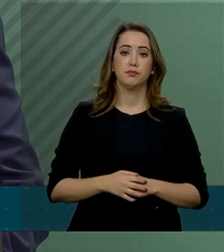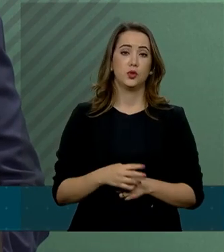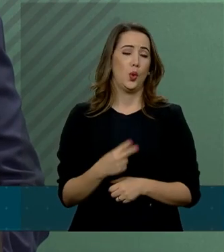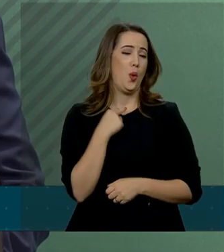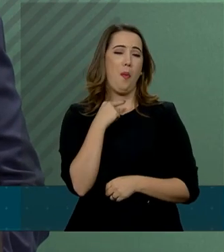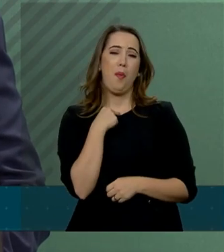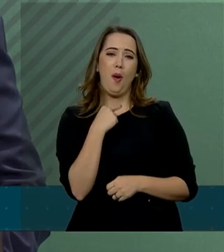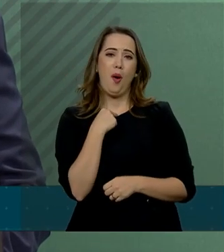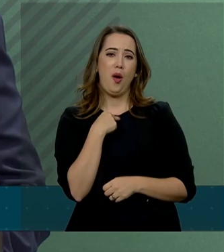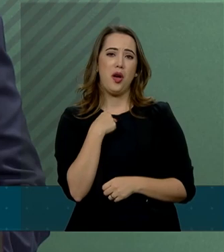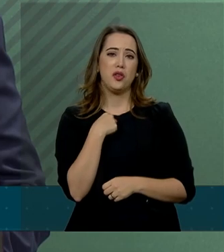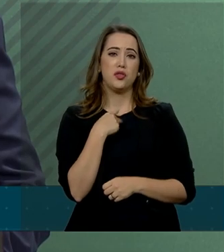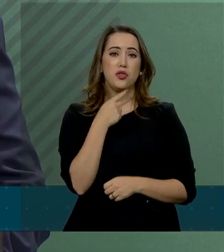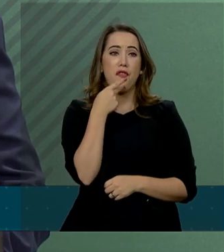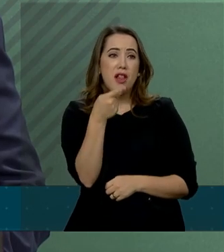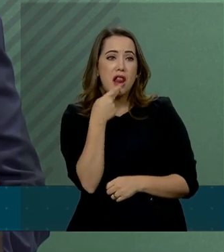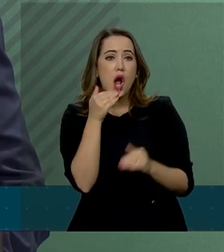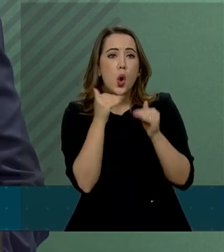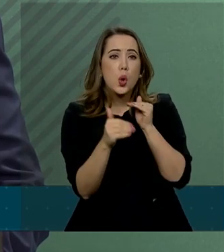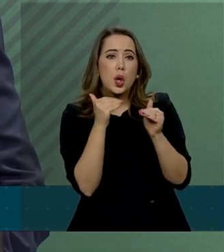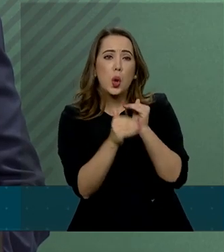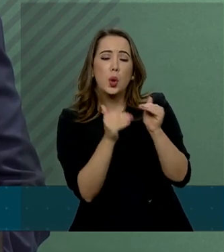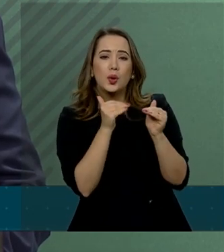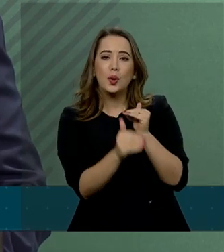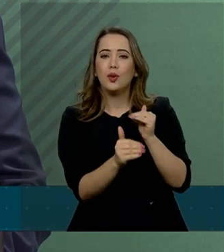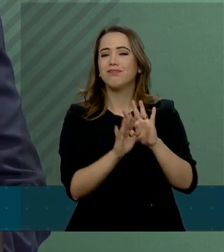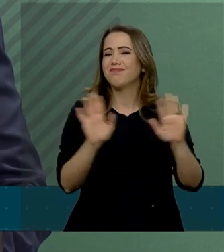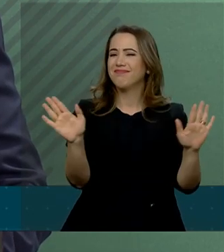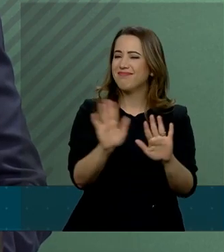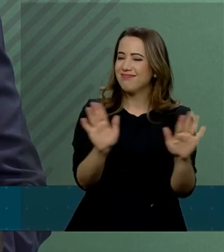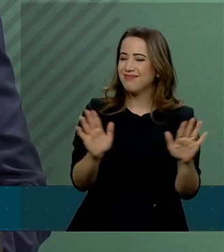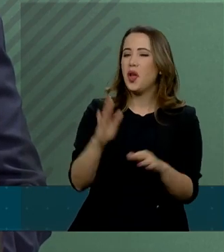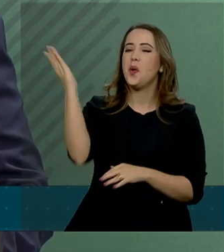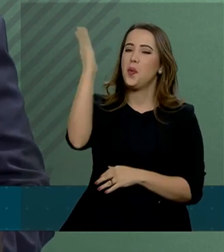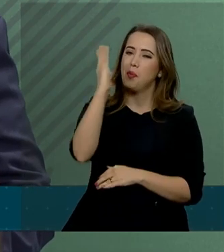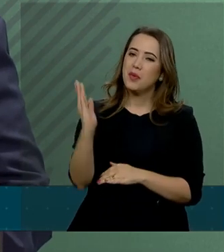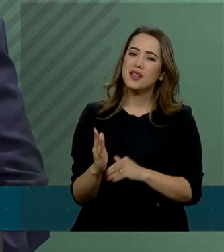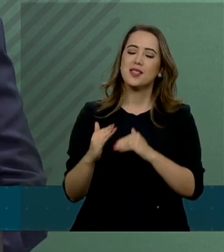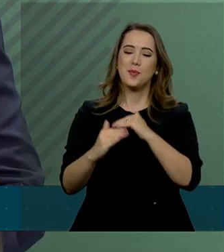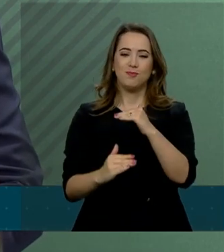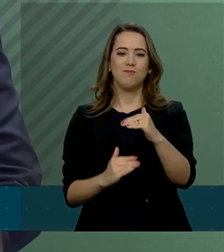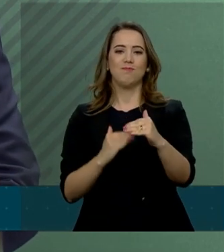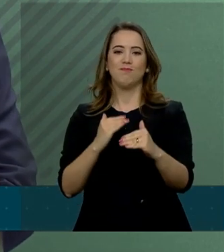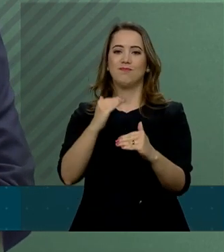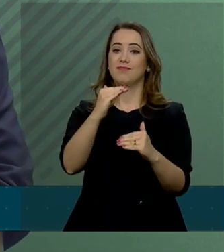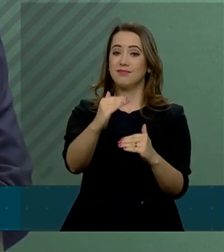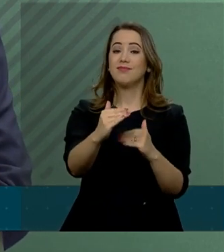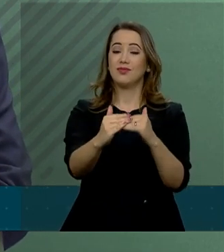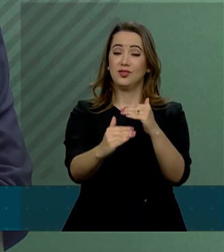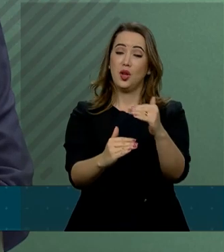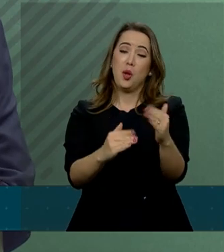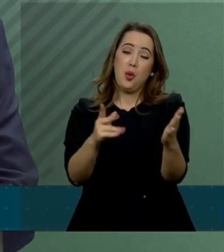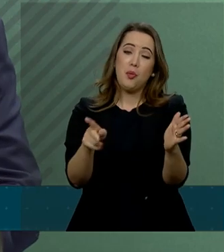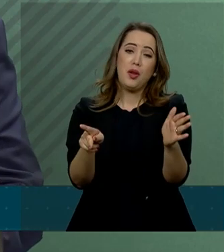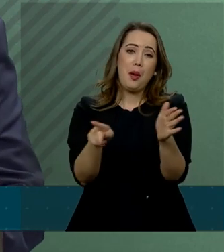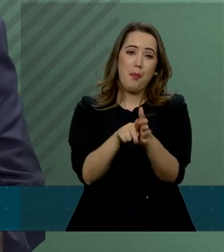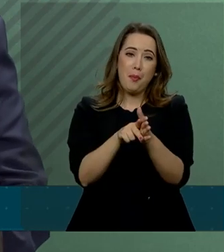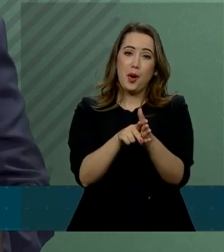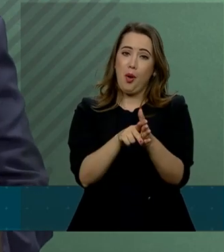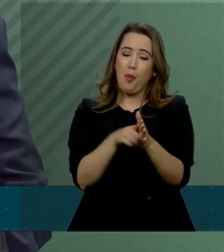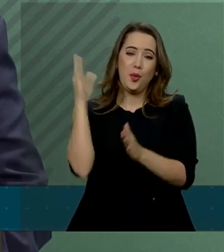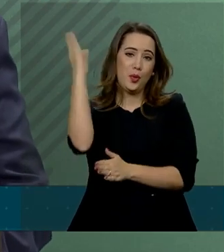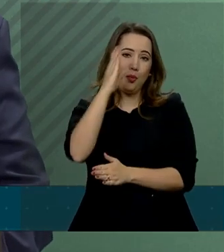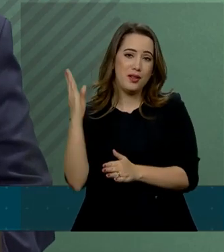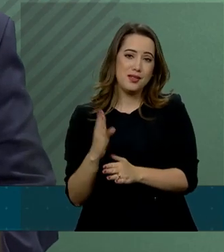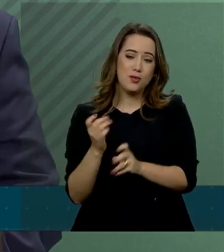contra o brasil vai crescer porque está vocacionado a ser grande